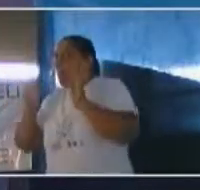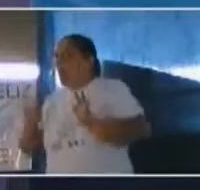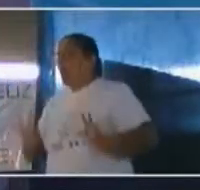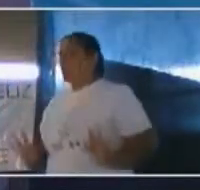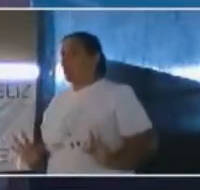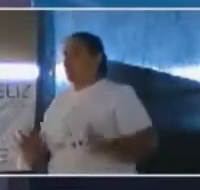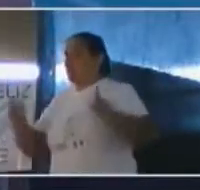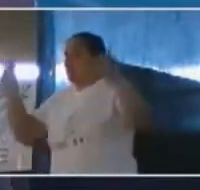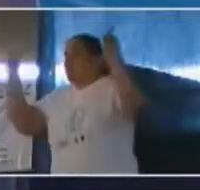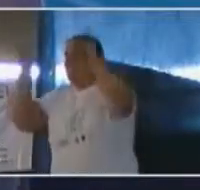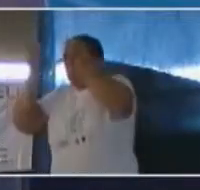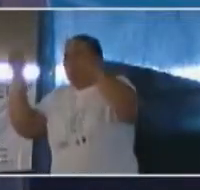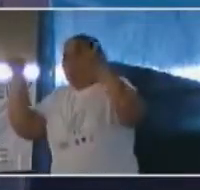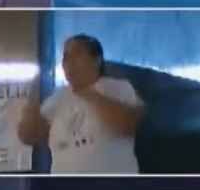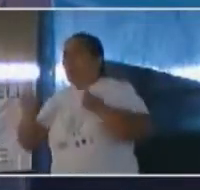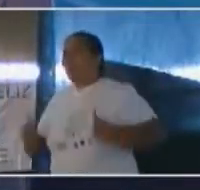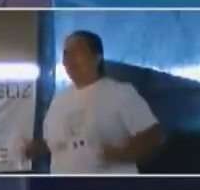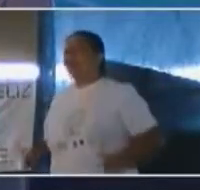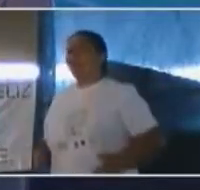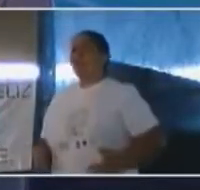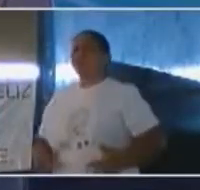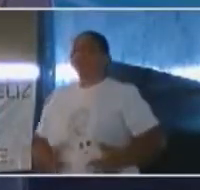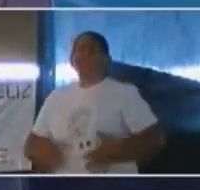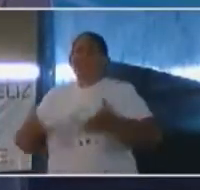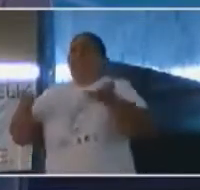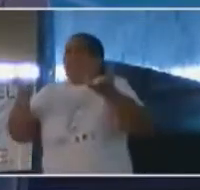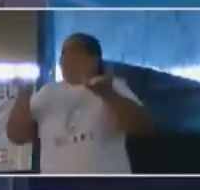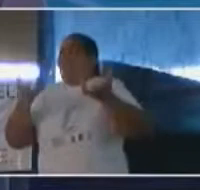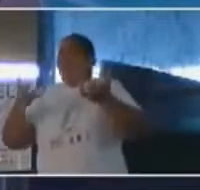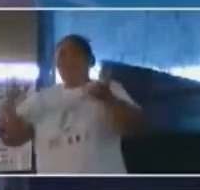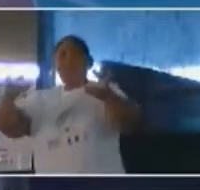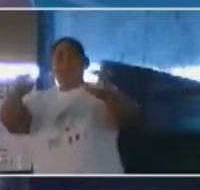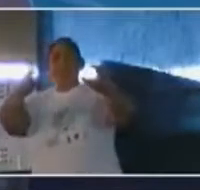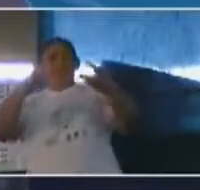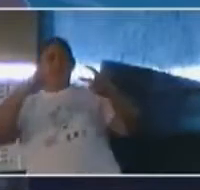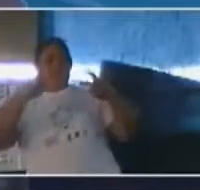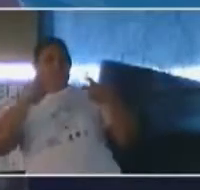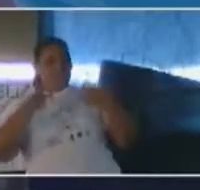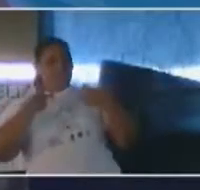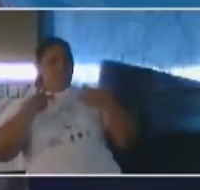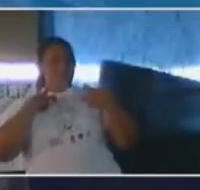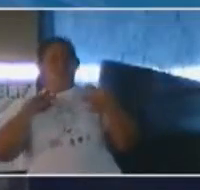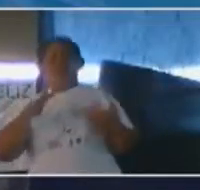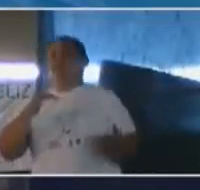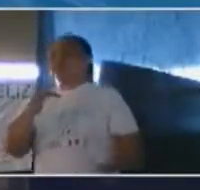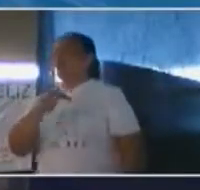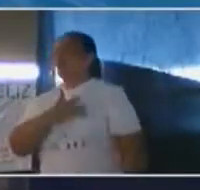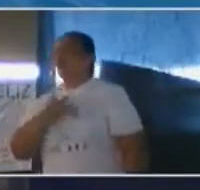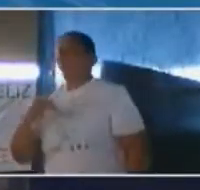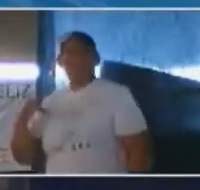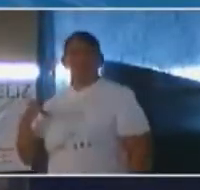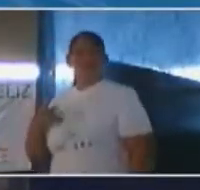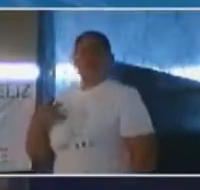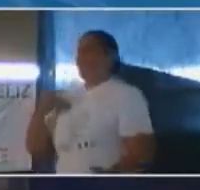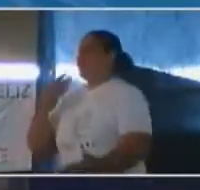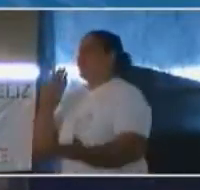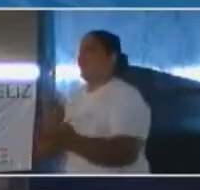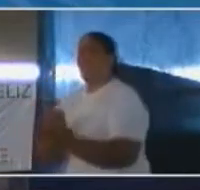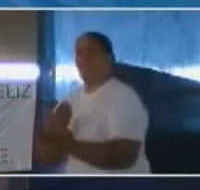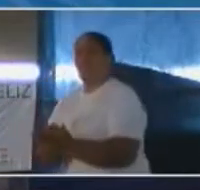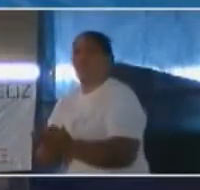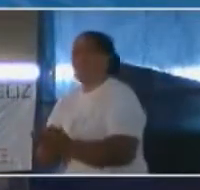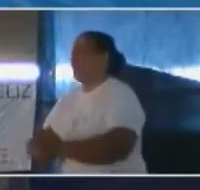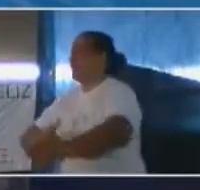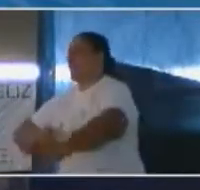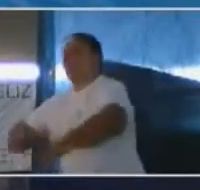valorizados, valorizadas. Nós queremos saúde, estudo, trabalho,